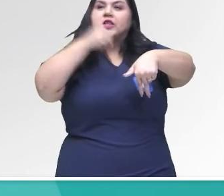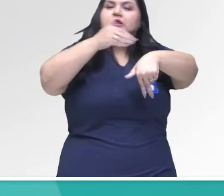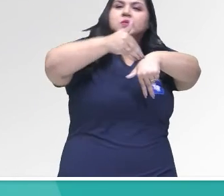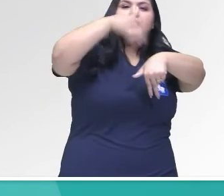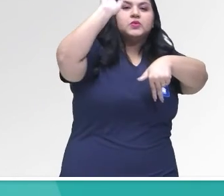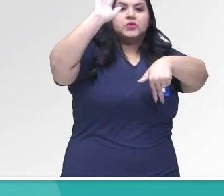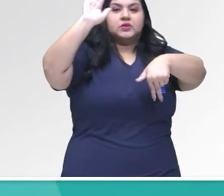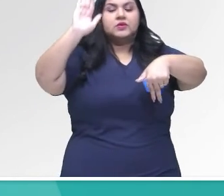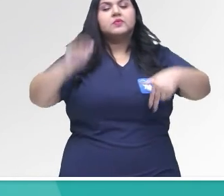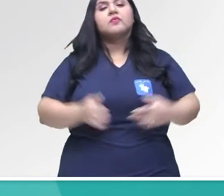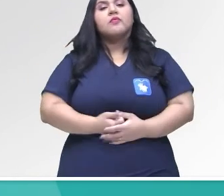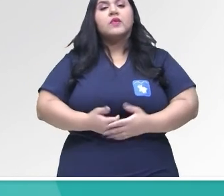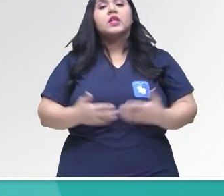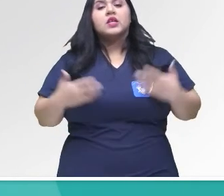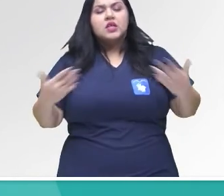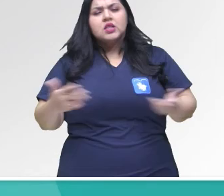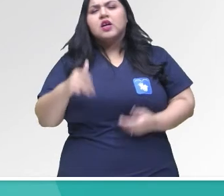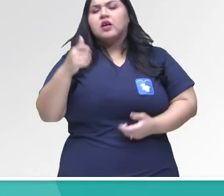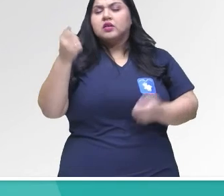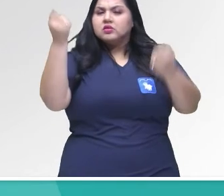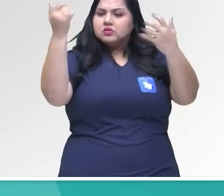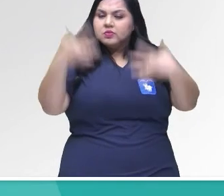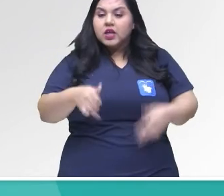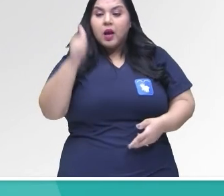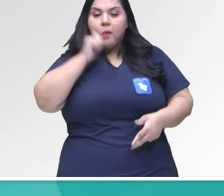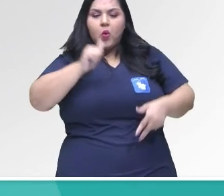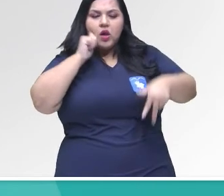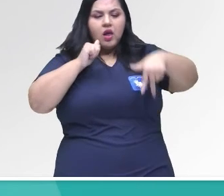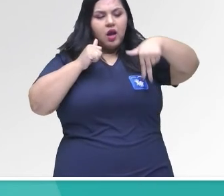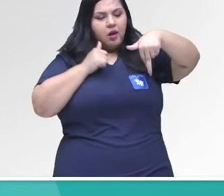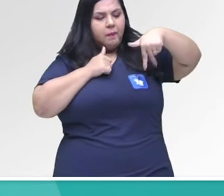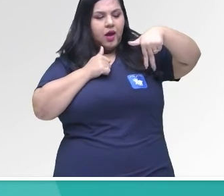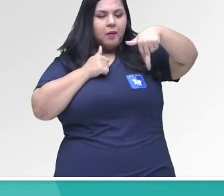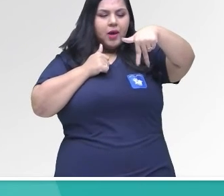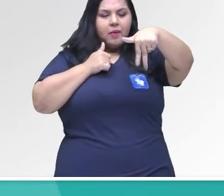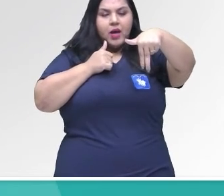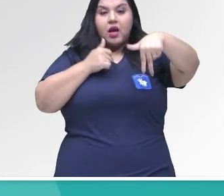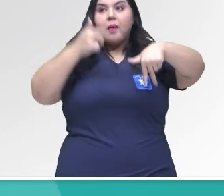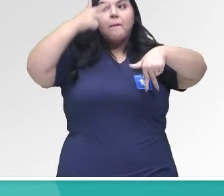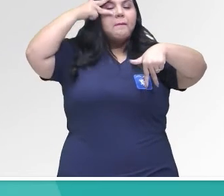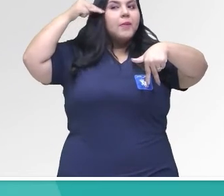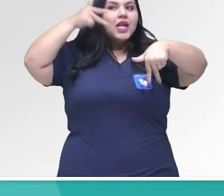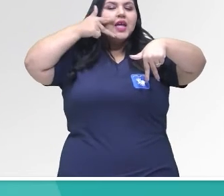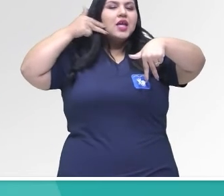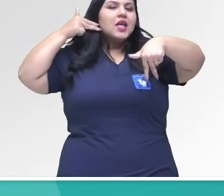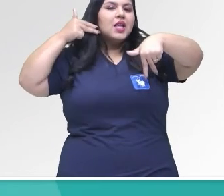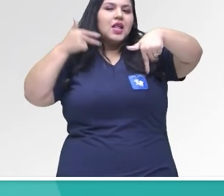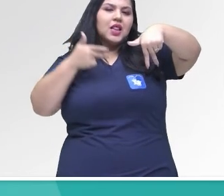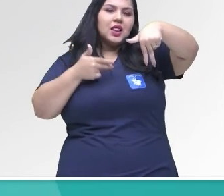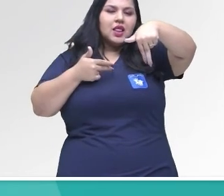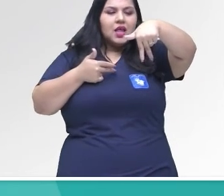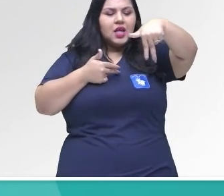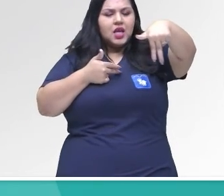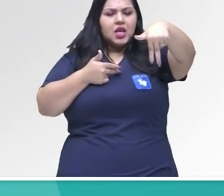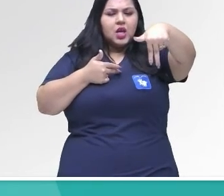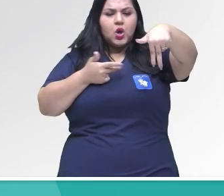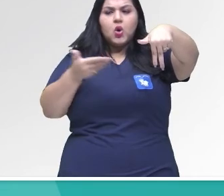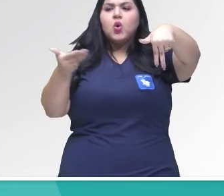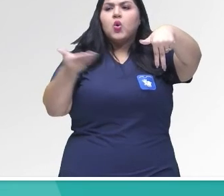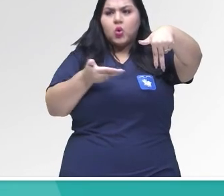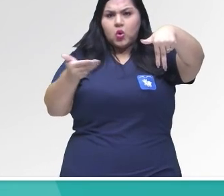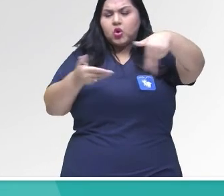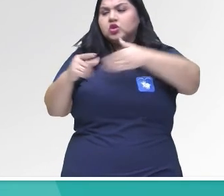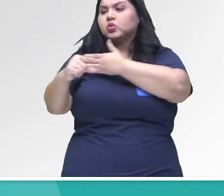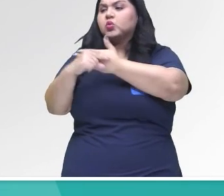Então, ele fala da mulher caminhando, ele fala da mulher, ela ia de biquíni para a praia. E hoje, um autor,